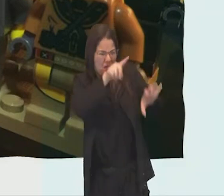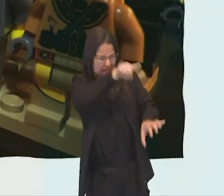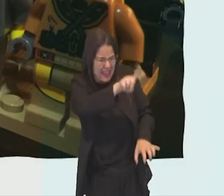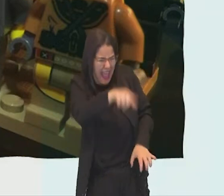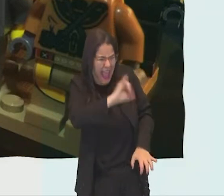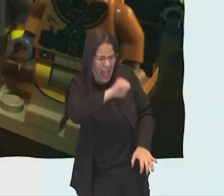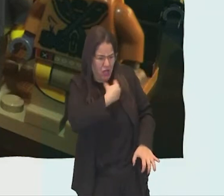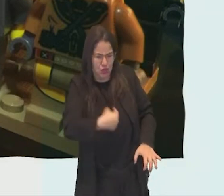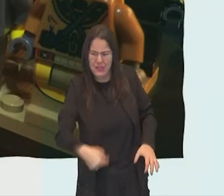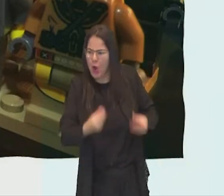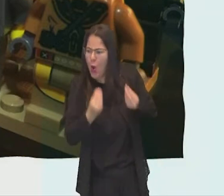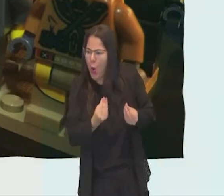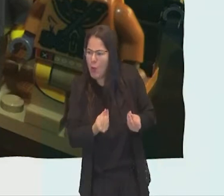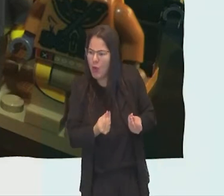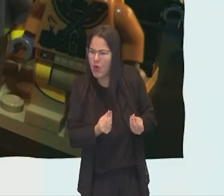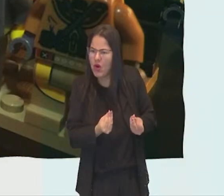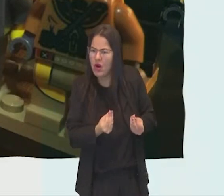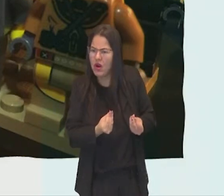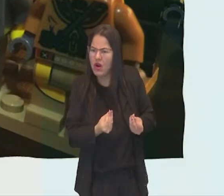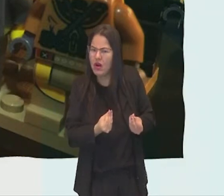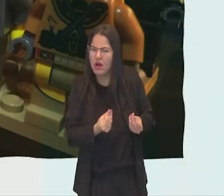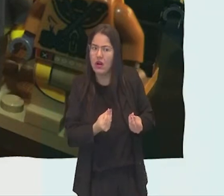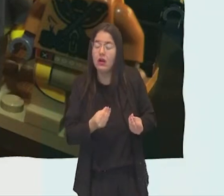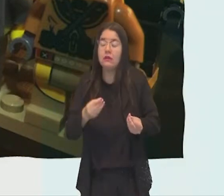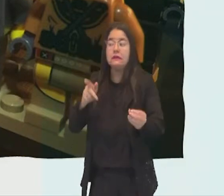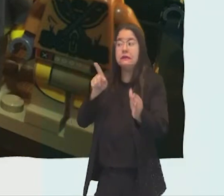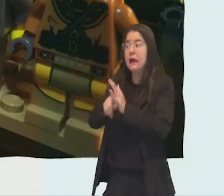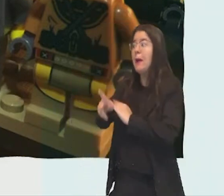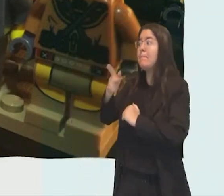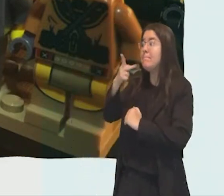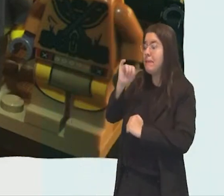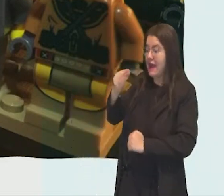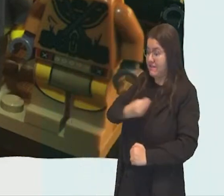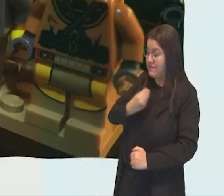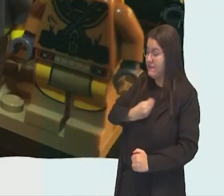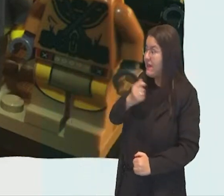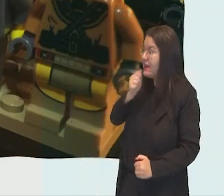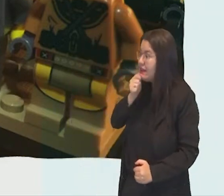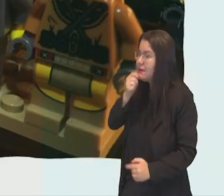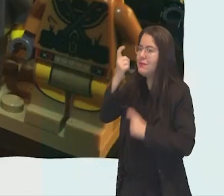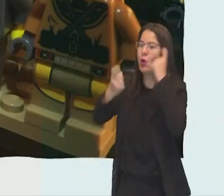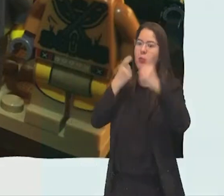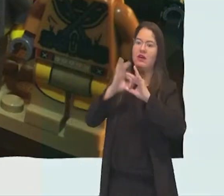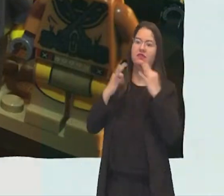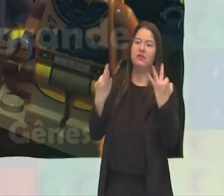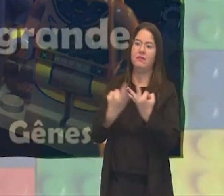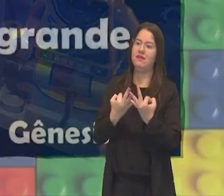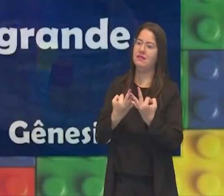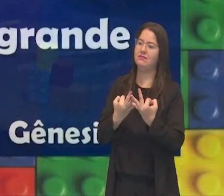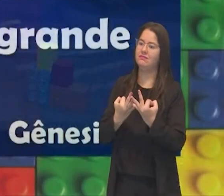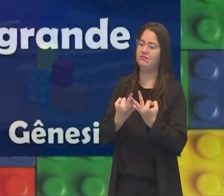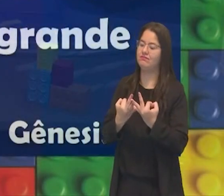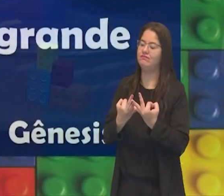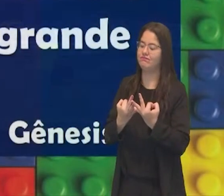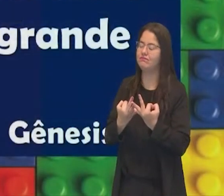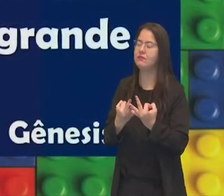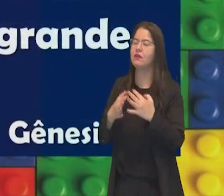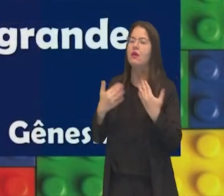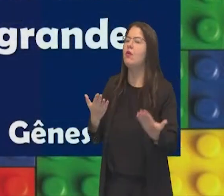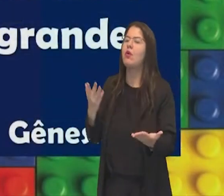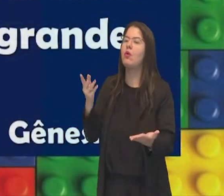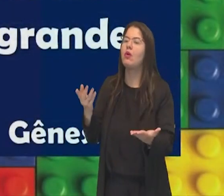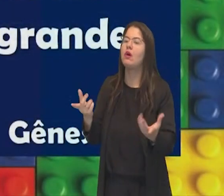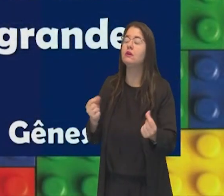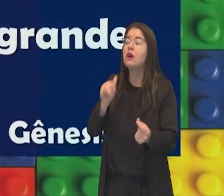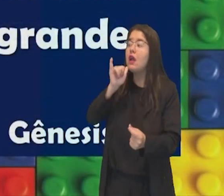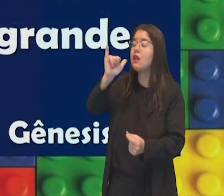é José? E ele perguntou: ainda vive o nosso pai? Ele estava preocupado com a sua família. E naquele momento ele disse para os